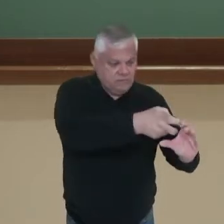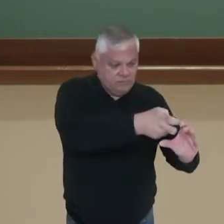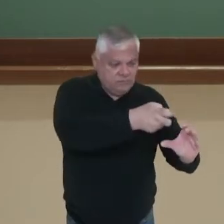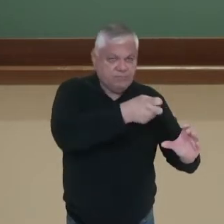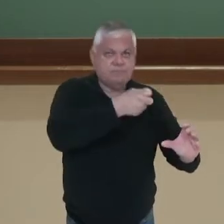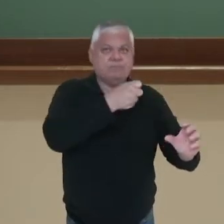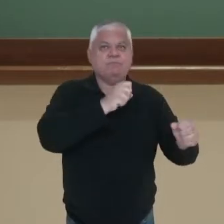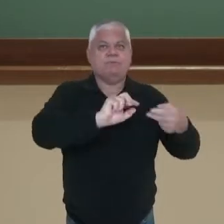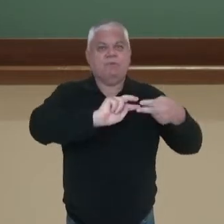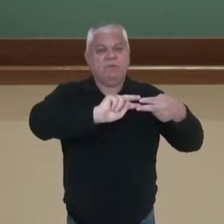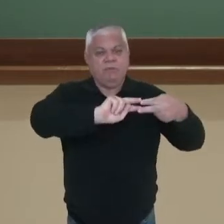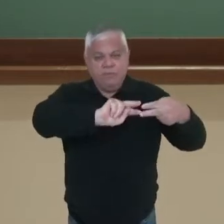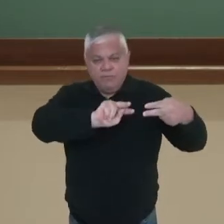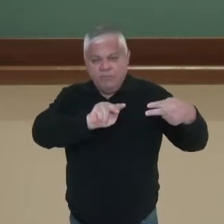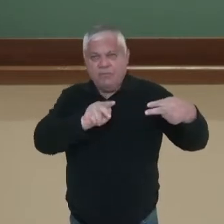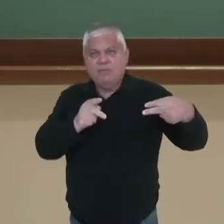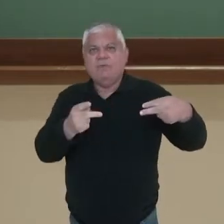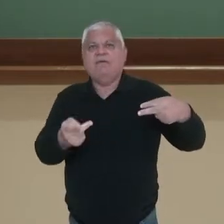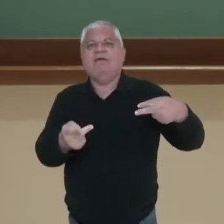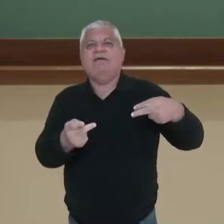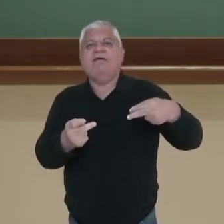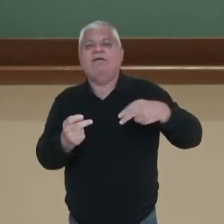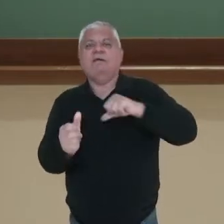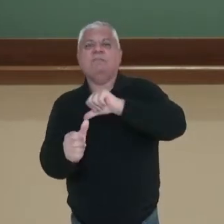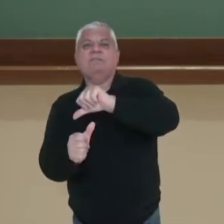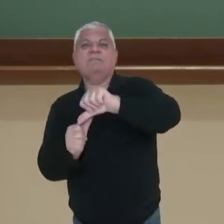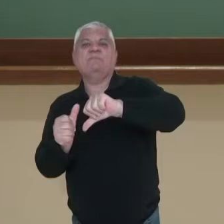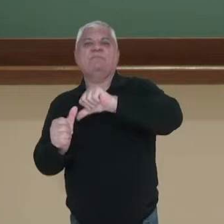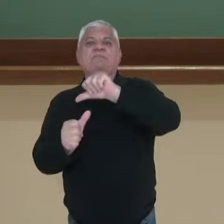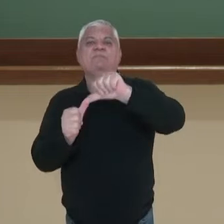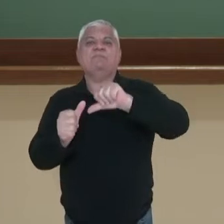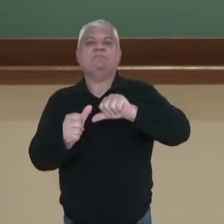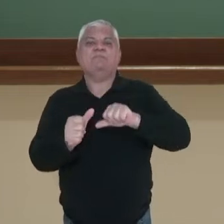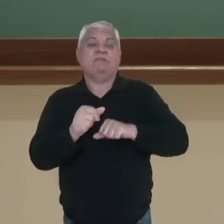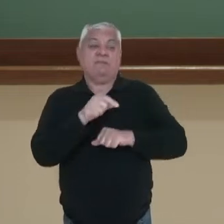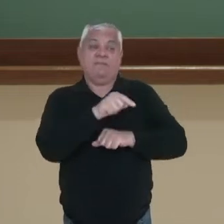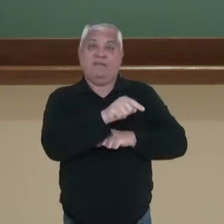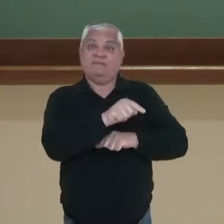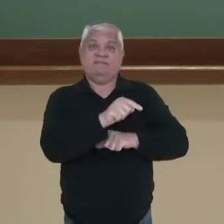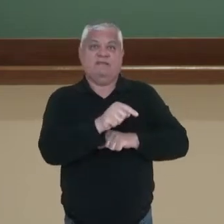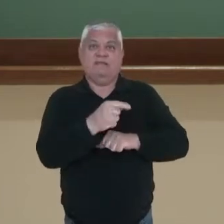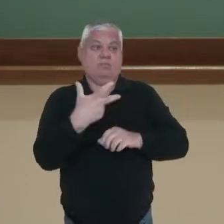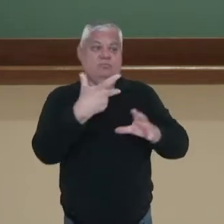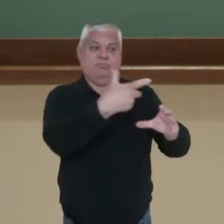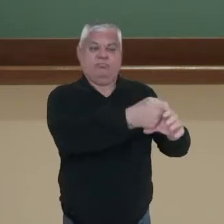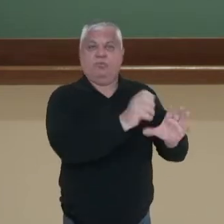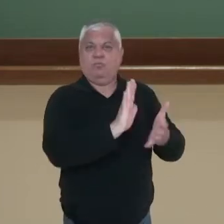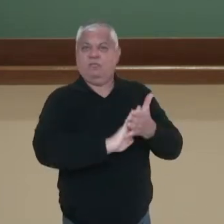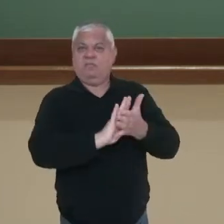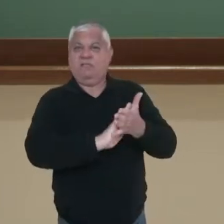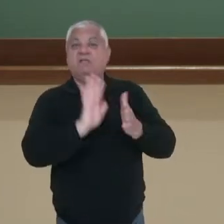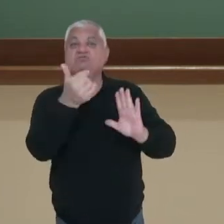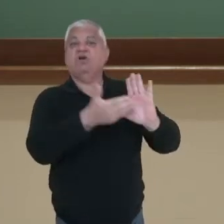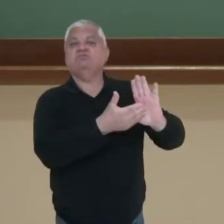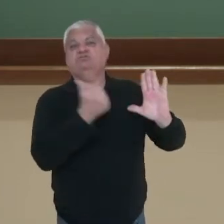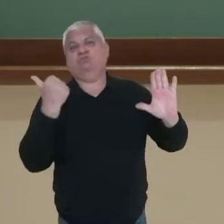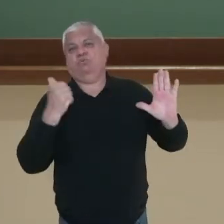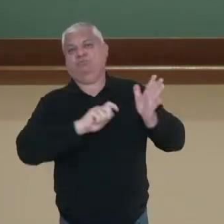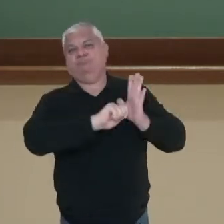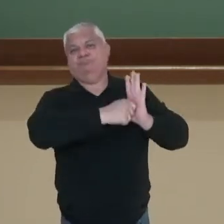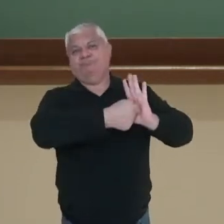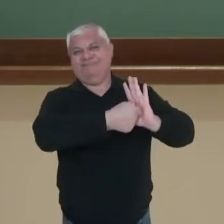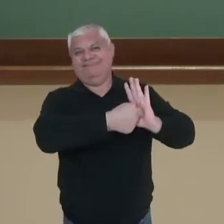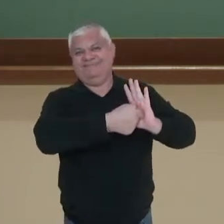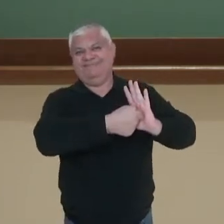um organismo geneticamente modificado, mas ele não é um transgênico, ele não recebeu um gene, simplesmente foi desligado.